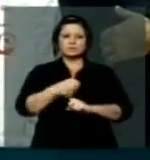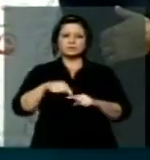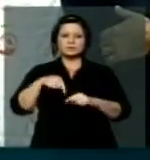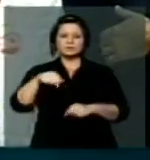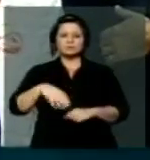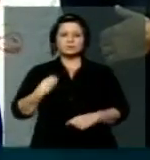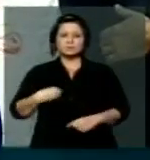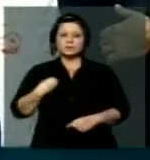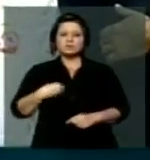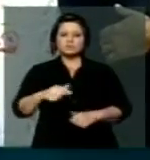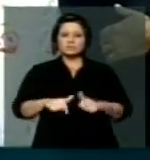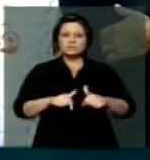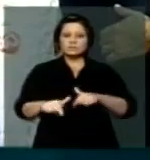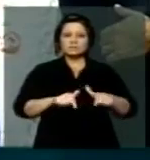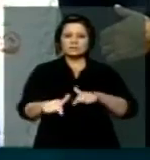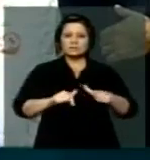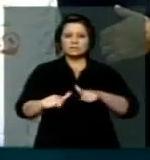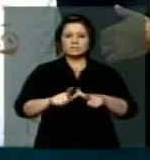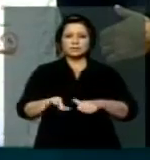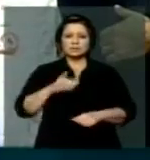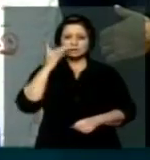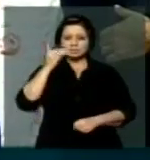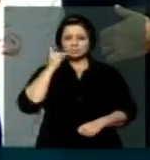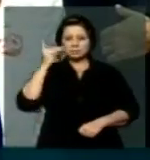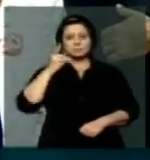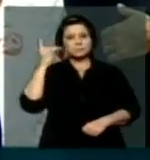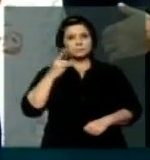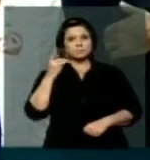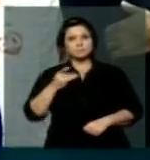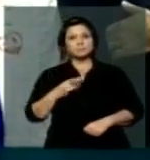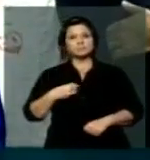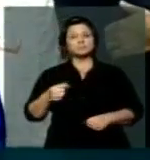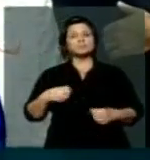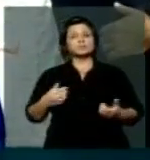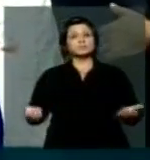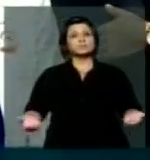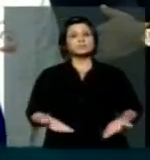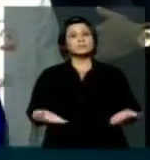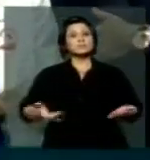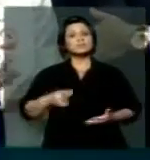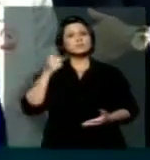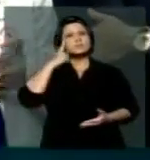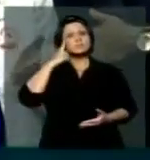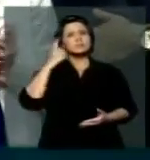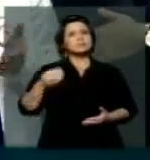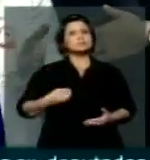quando aqui estamos exercendo nossos mandatos. Me vejo hoje